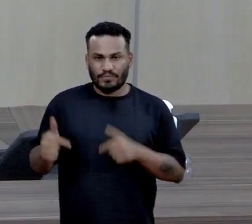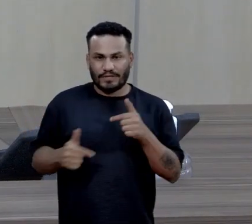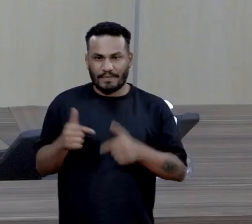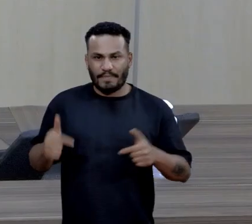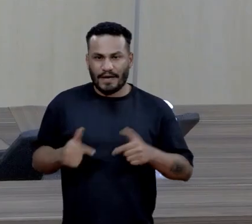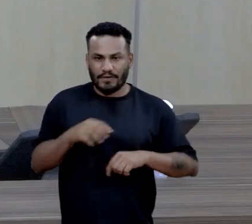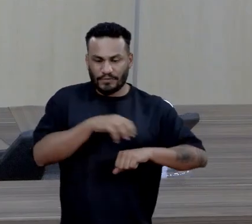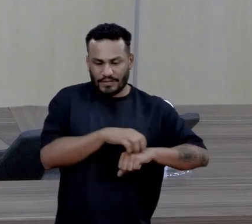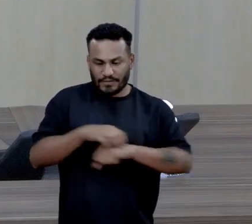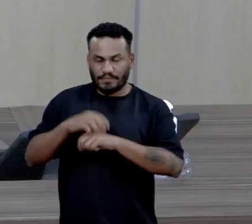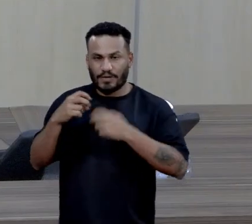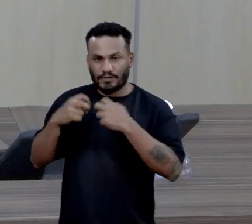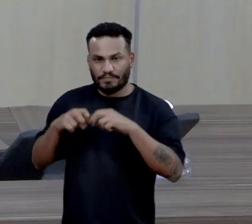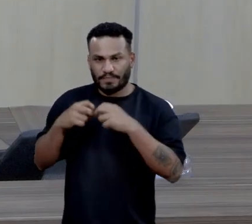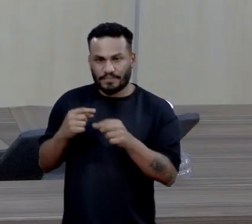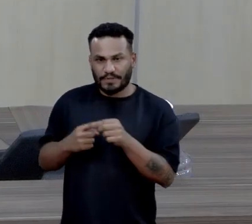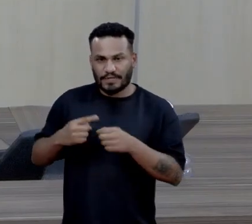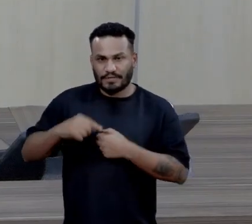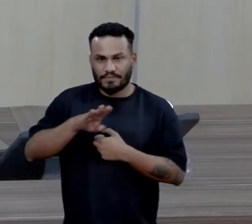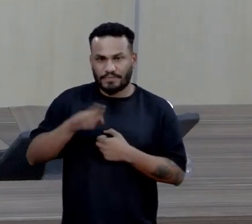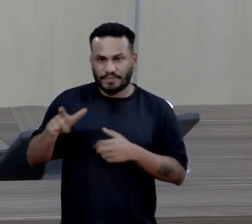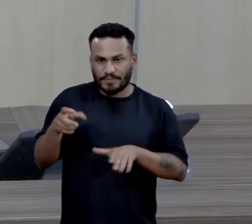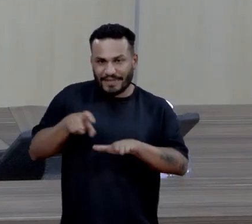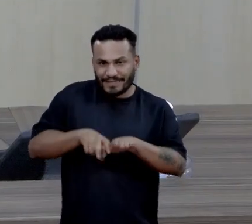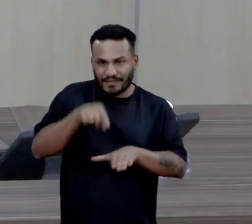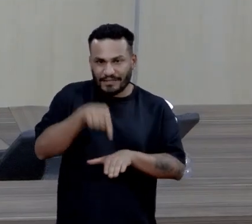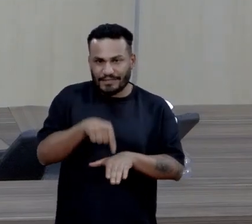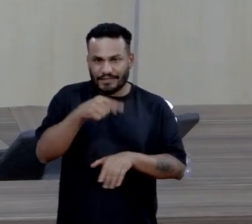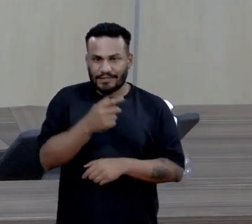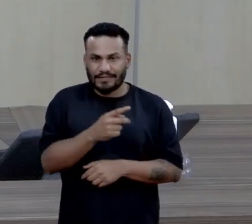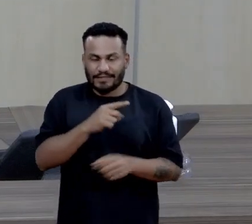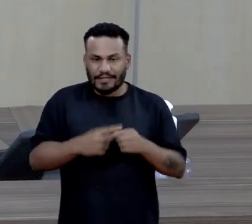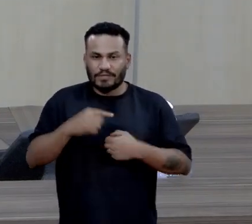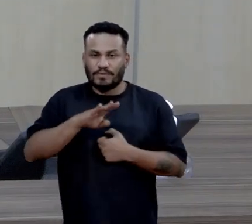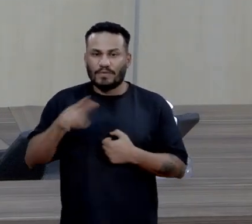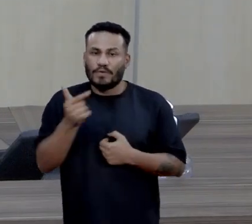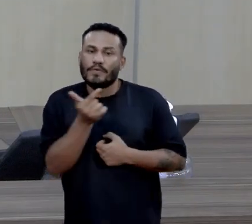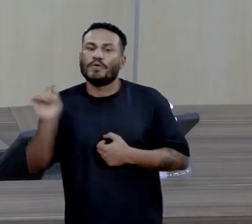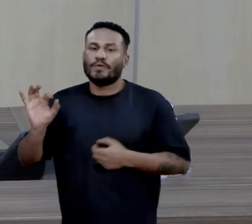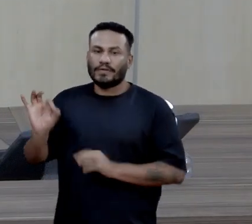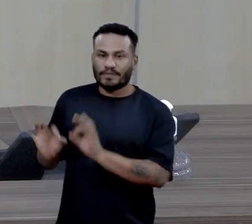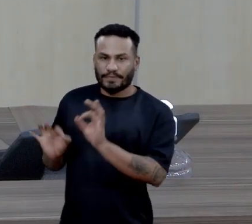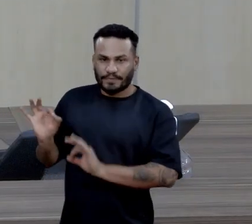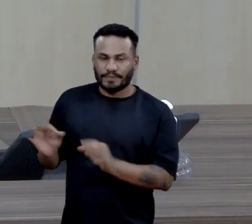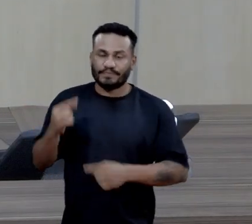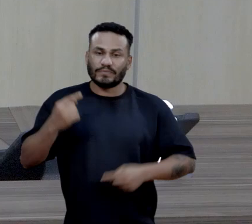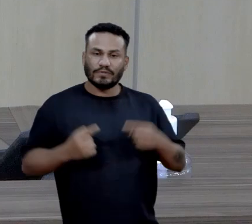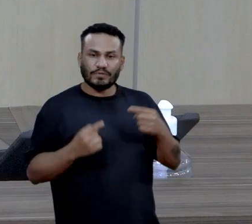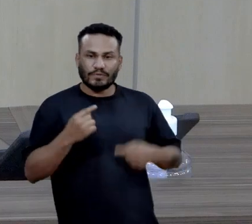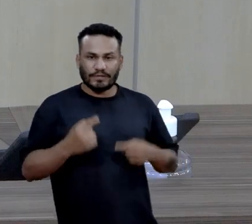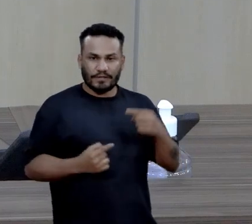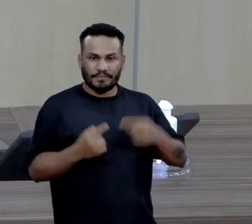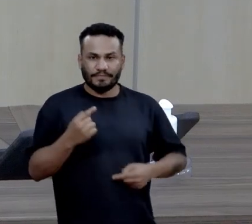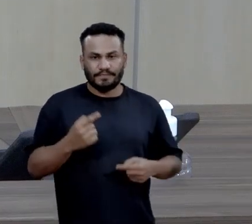serviço de transporte coletivo urbano de passageiros do município de Blumenau e da outras providências. Em